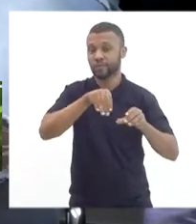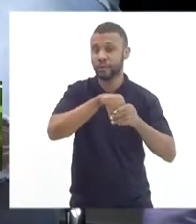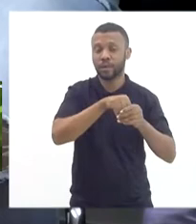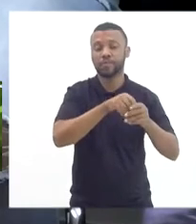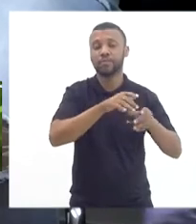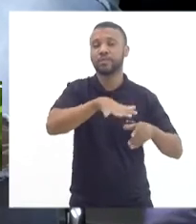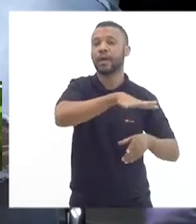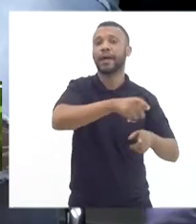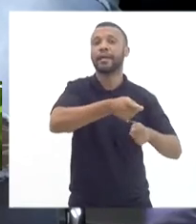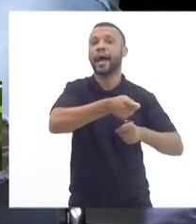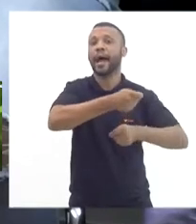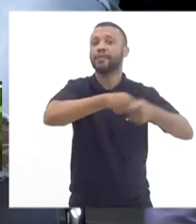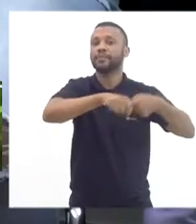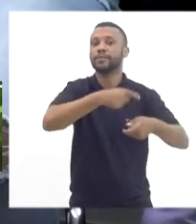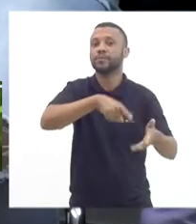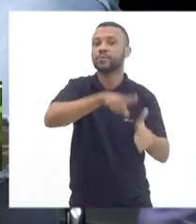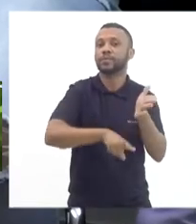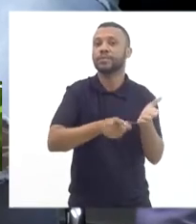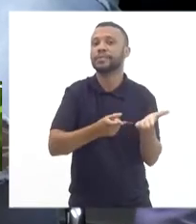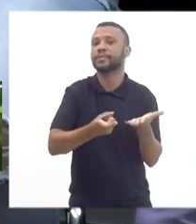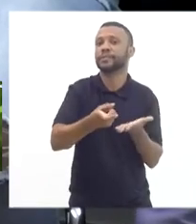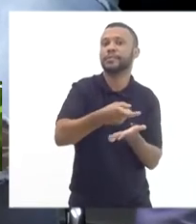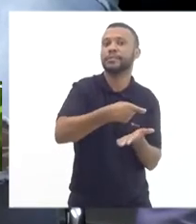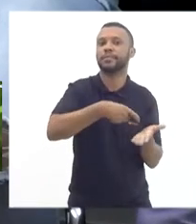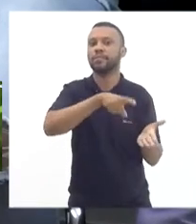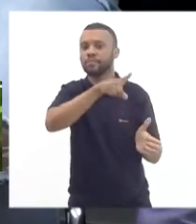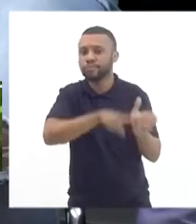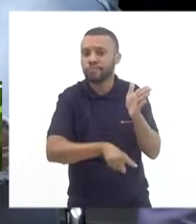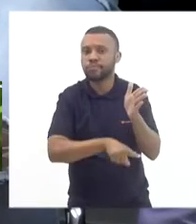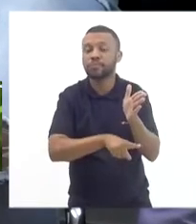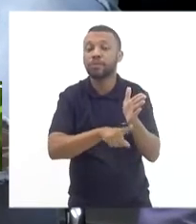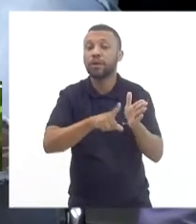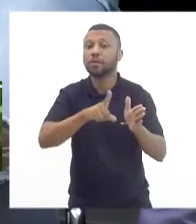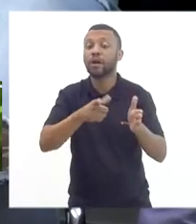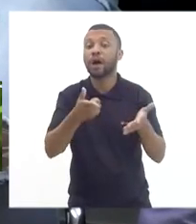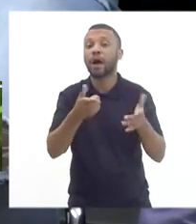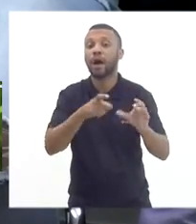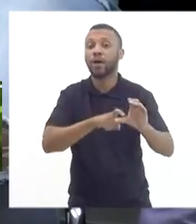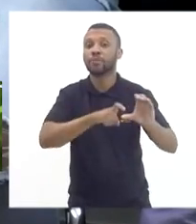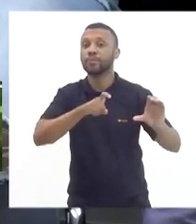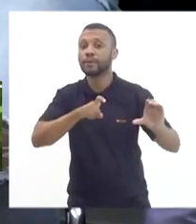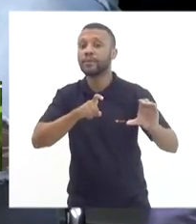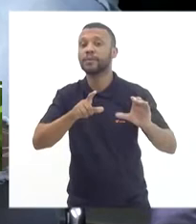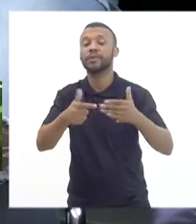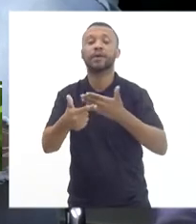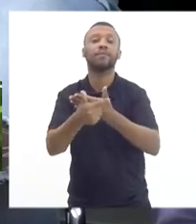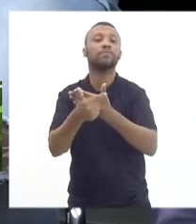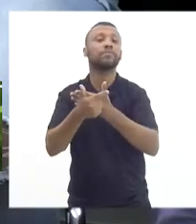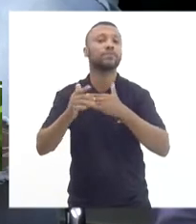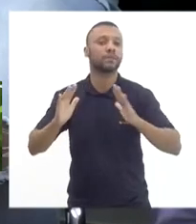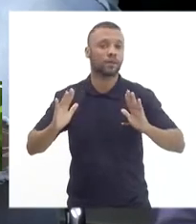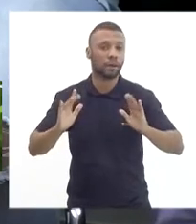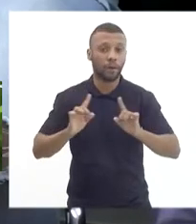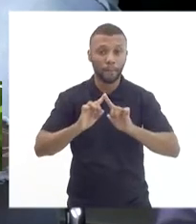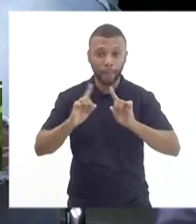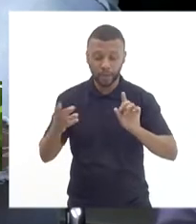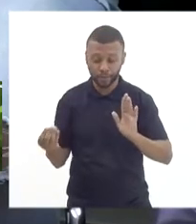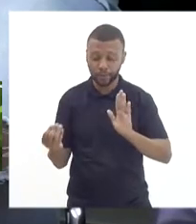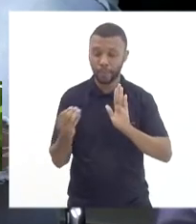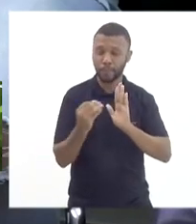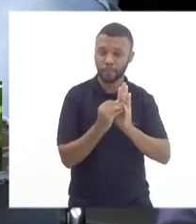tributária, ele tem apenas autonomia funcional. Então, na questão do lançamento do